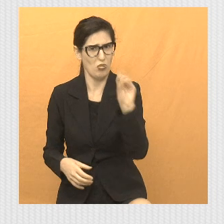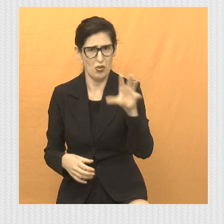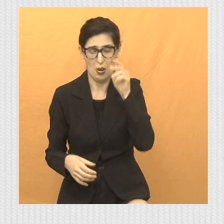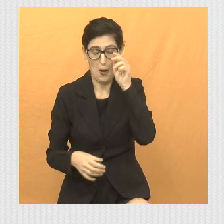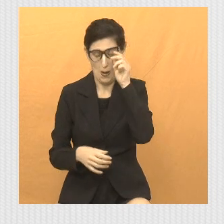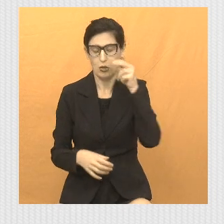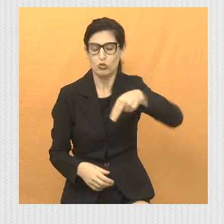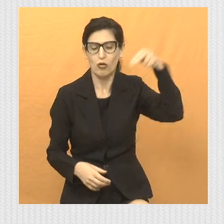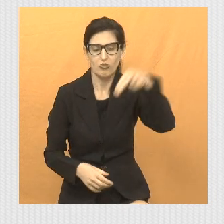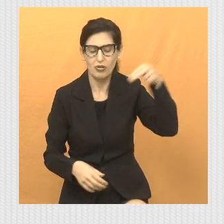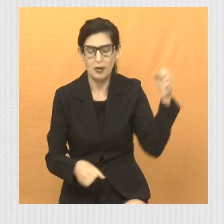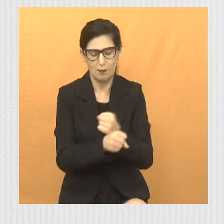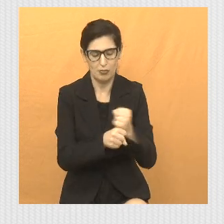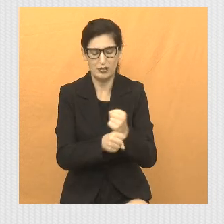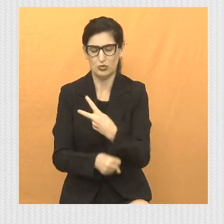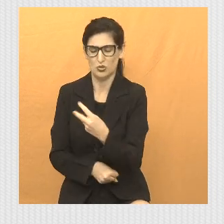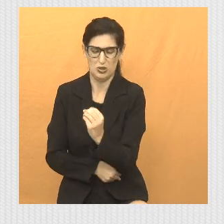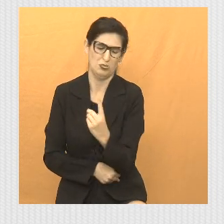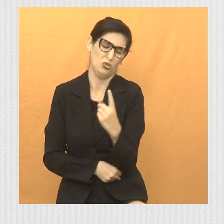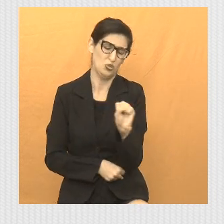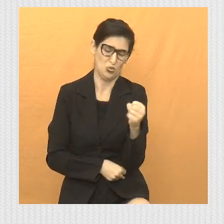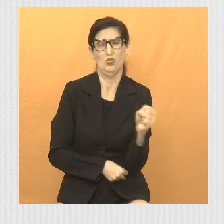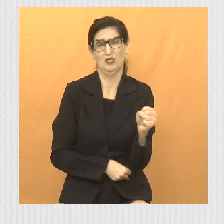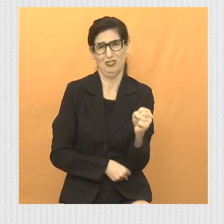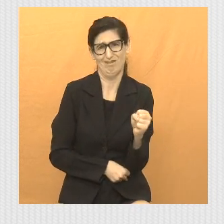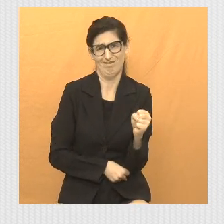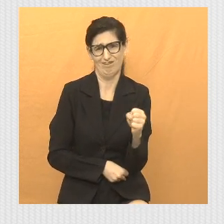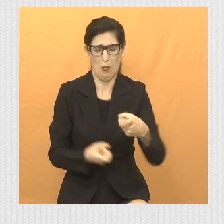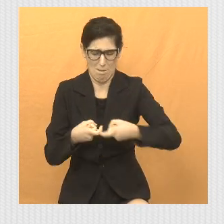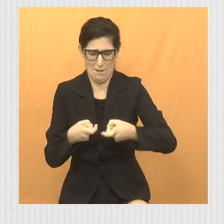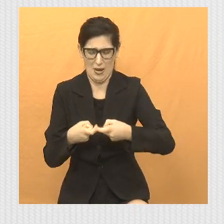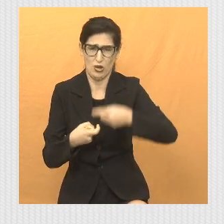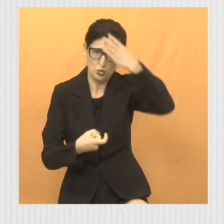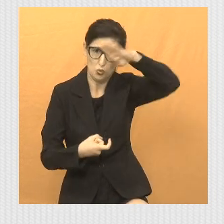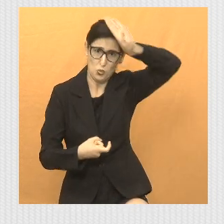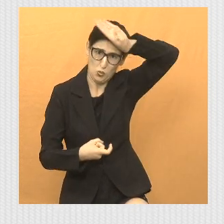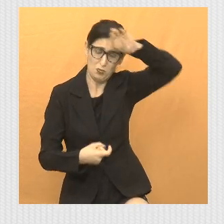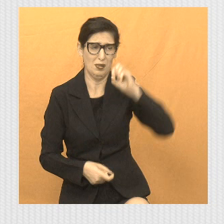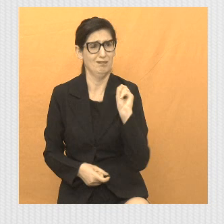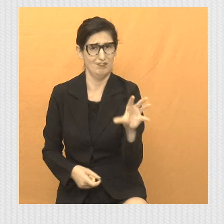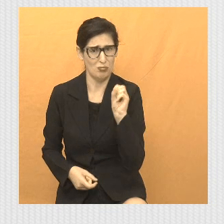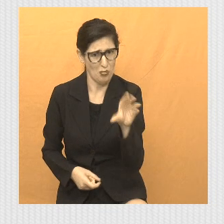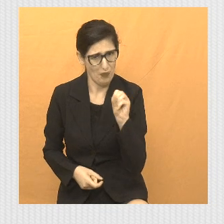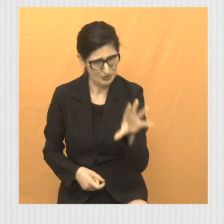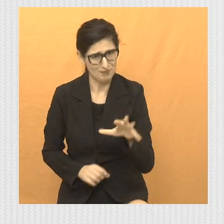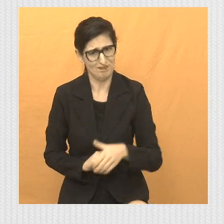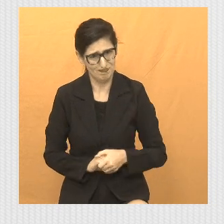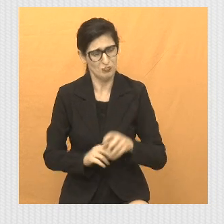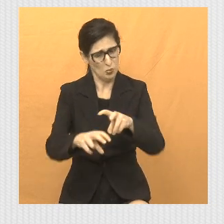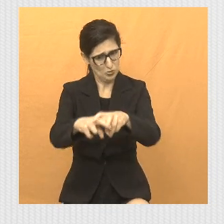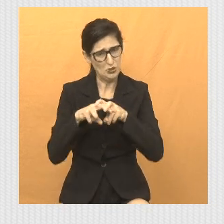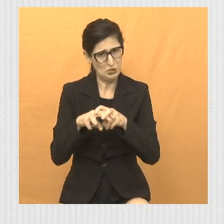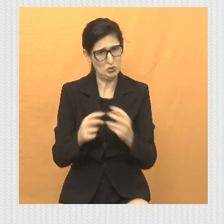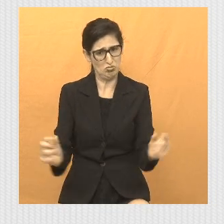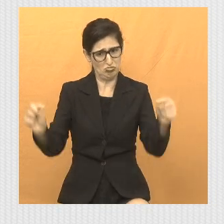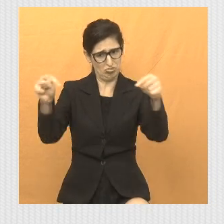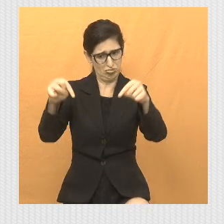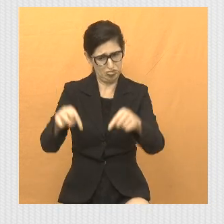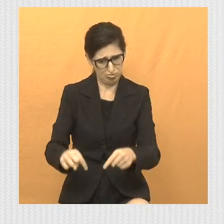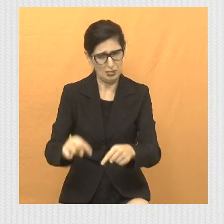2018. Então, no primeiro quadrimestre de 2018, eles ainda estavam na rede. Na